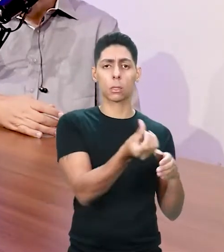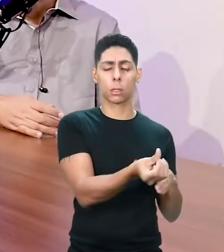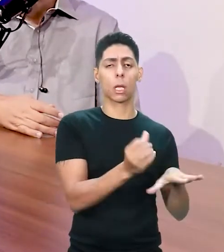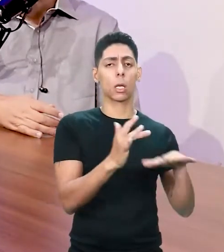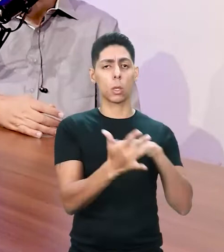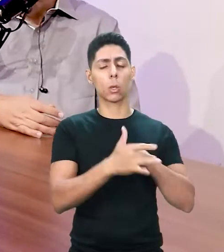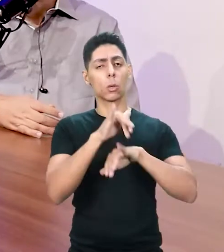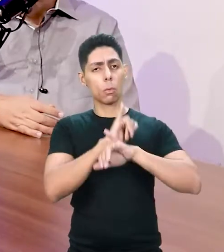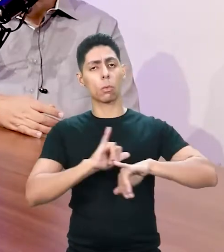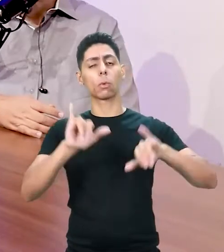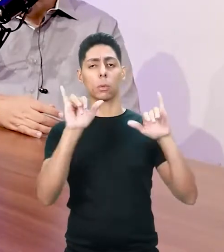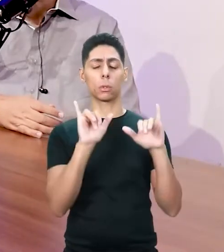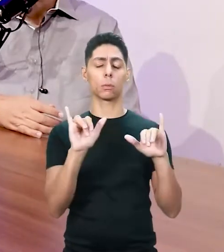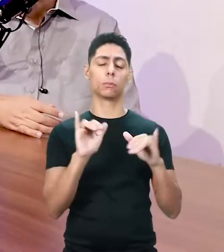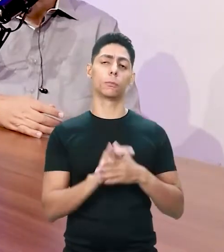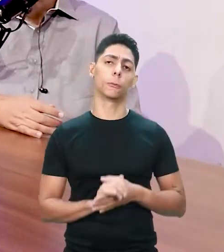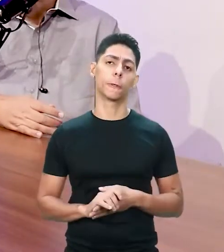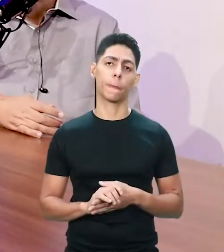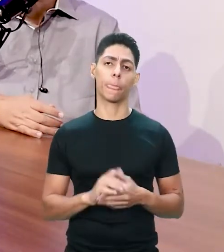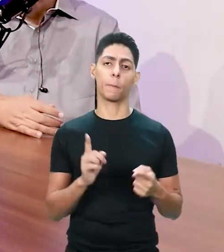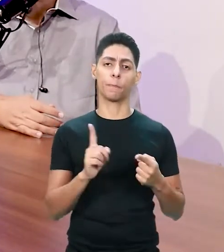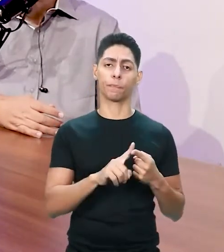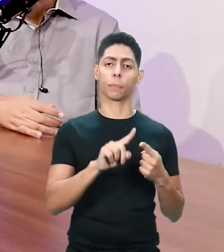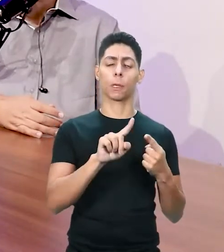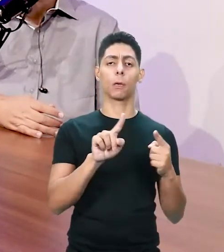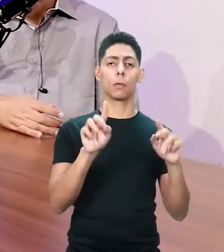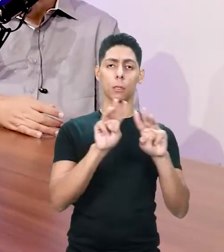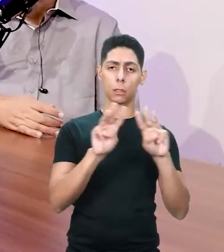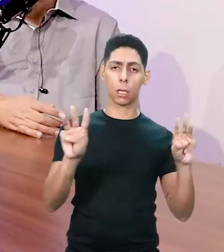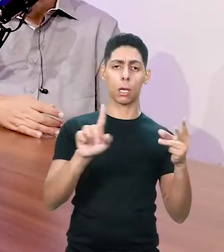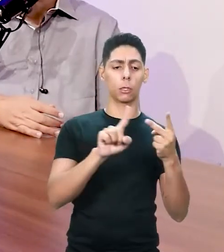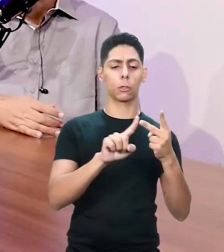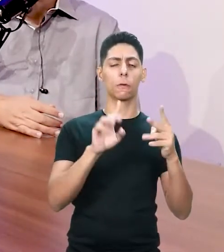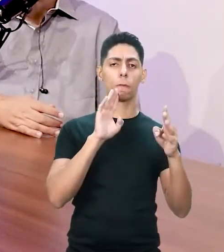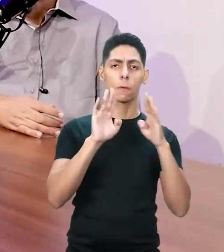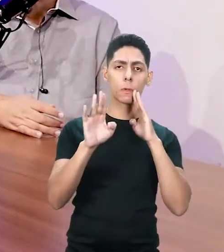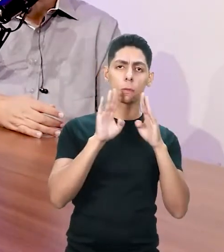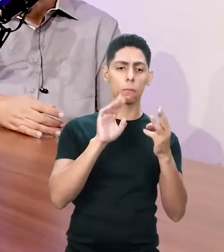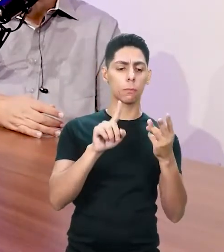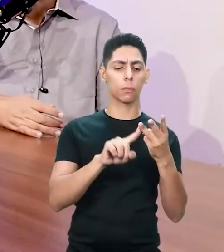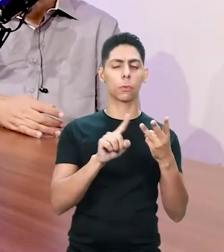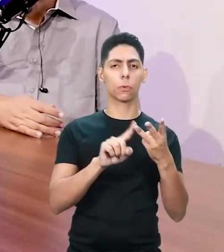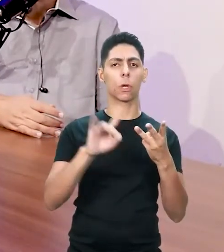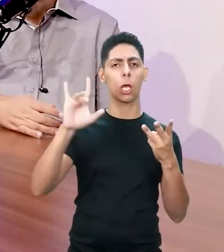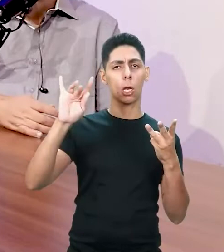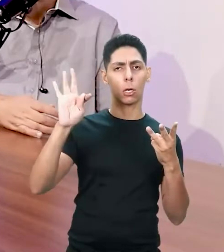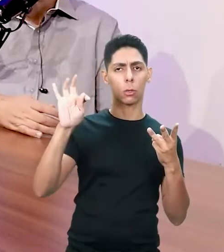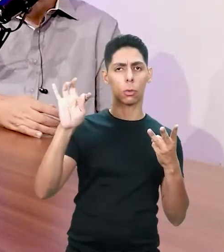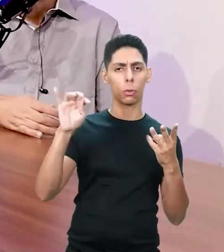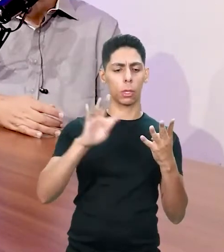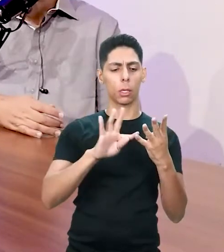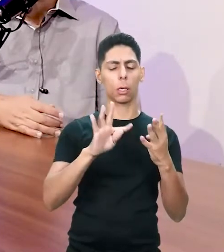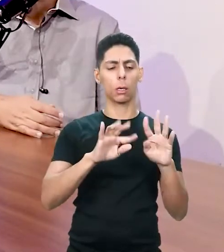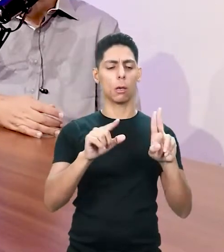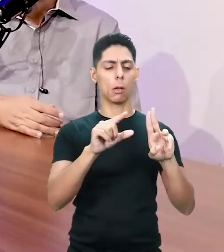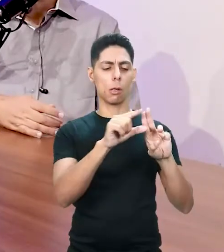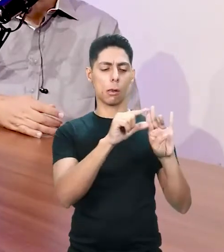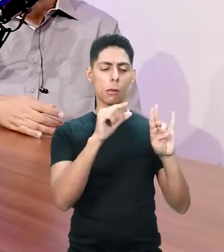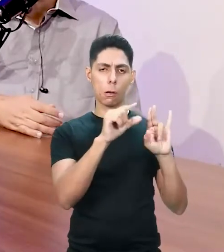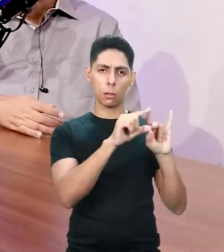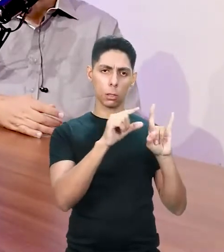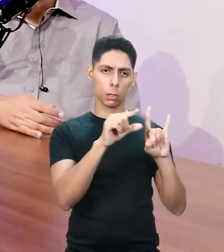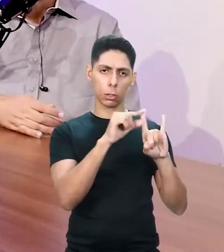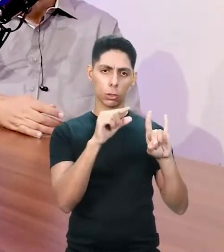da Organização Nacional de Cegos do Brasil, que são site, Facebook, Twitter, LinkedIn, canal YouTube